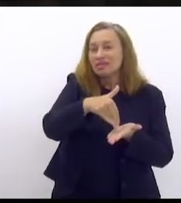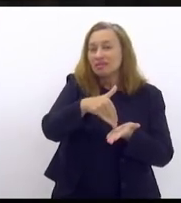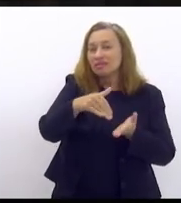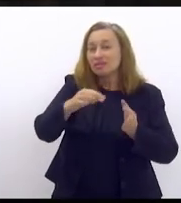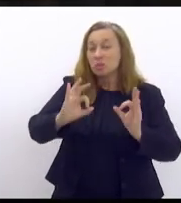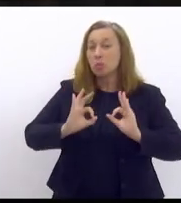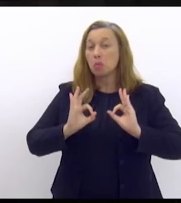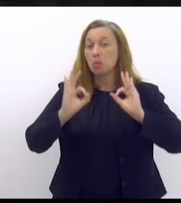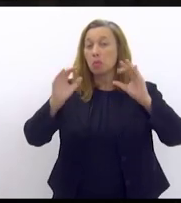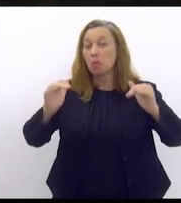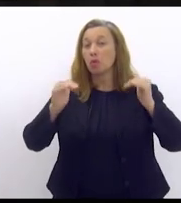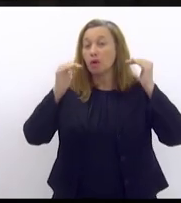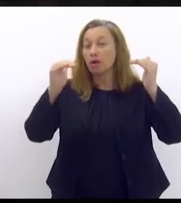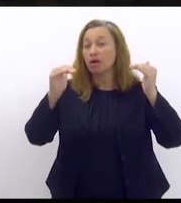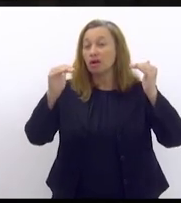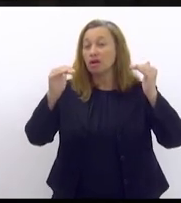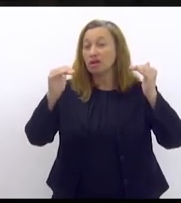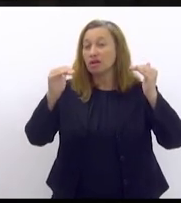Extraordinária